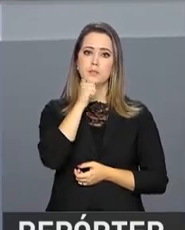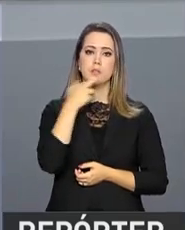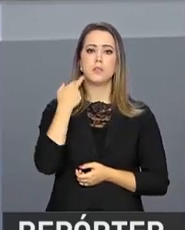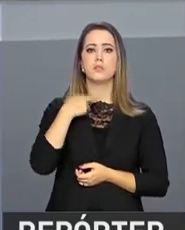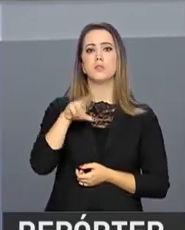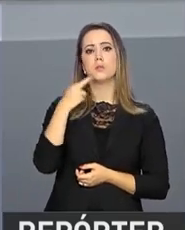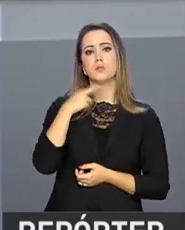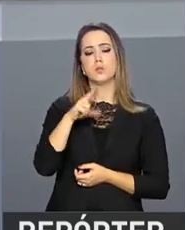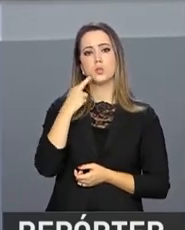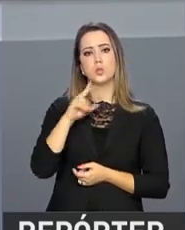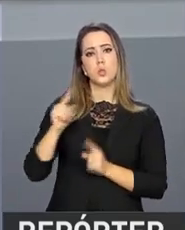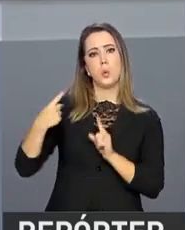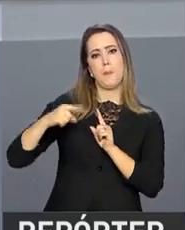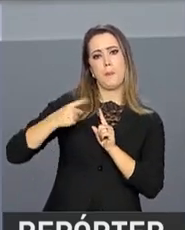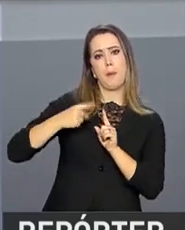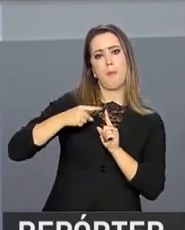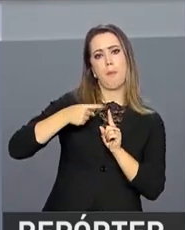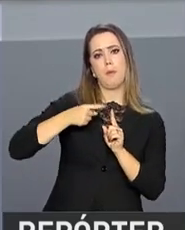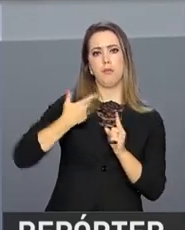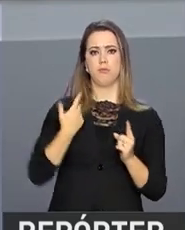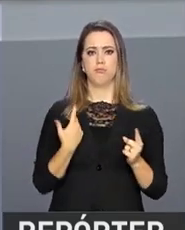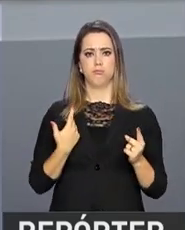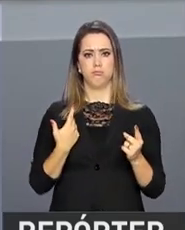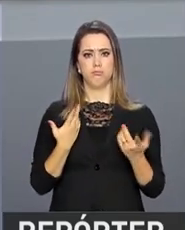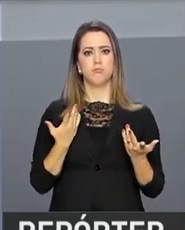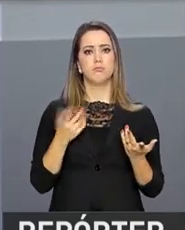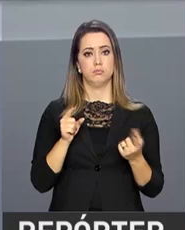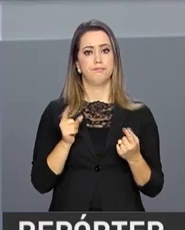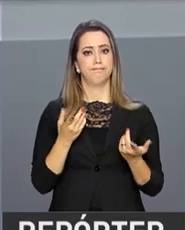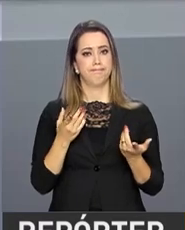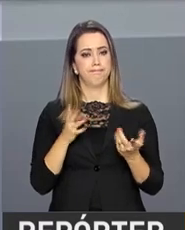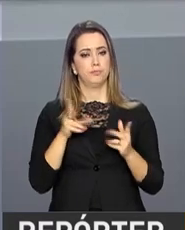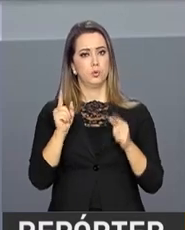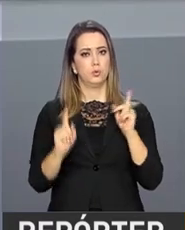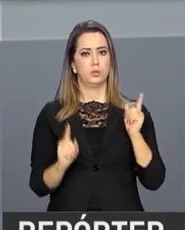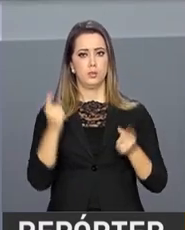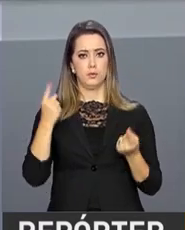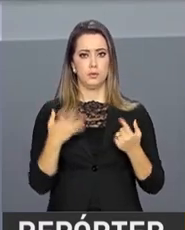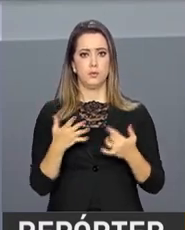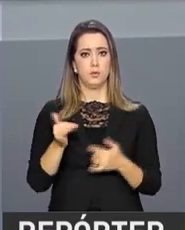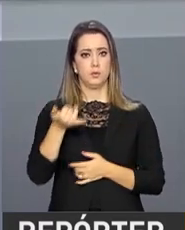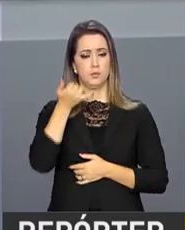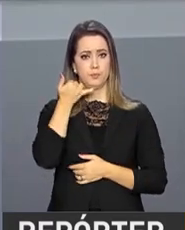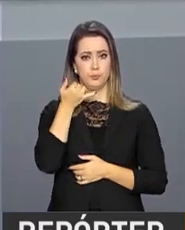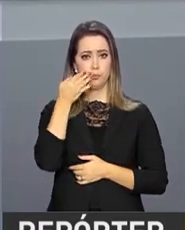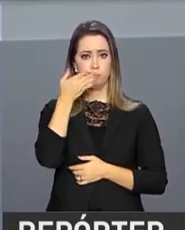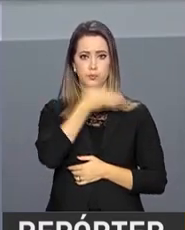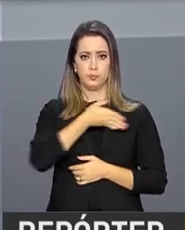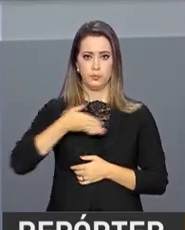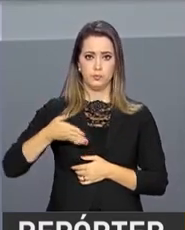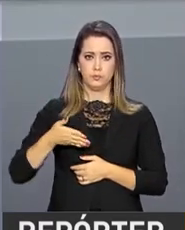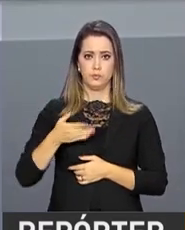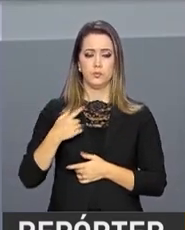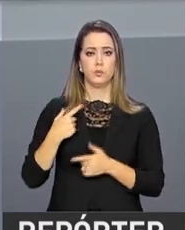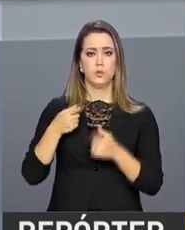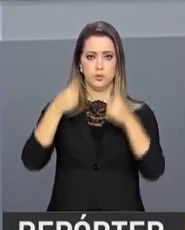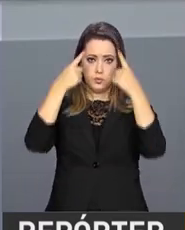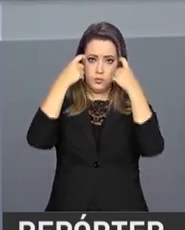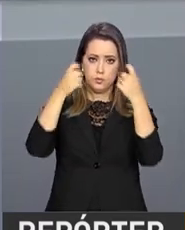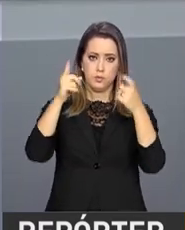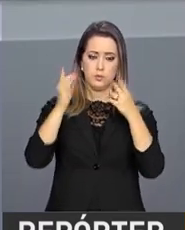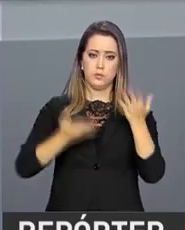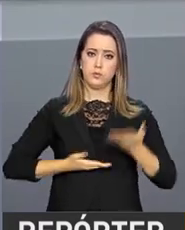fazerem as denúncias sobre situações de assédio durante todo o carnaval a central de atendimento à mulher em situação de violência